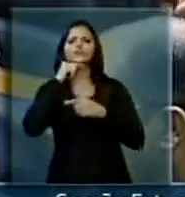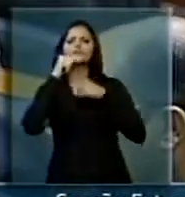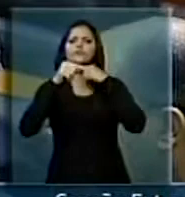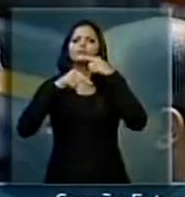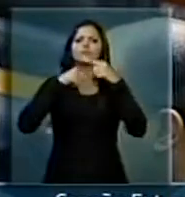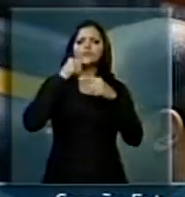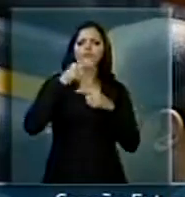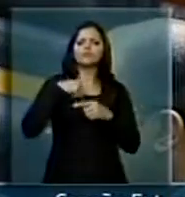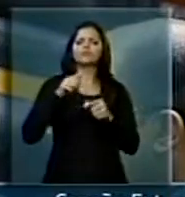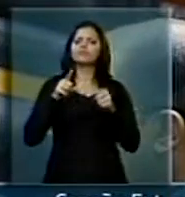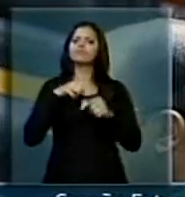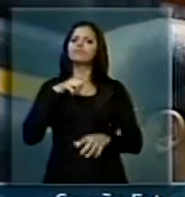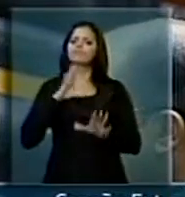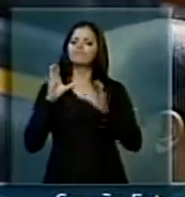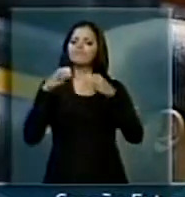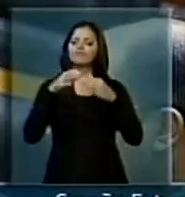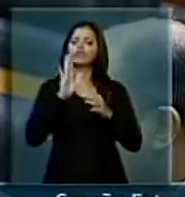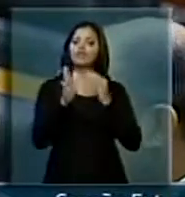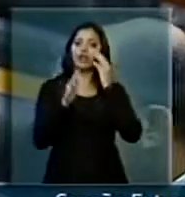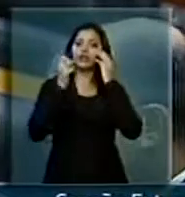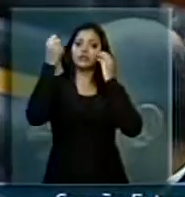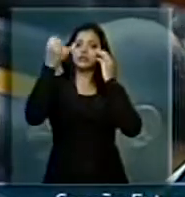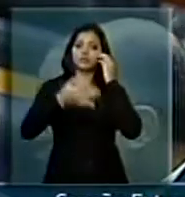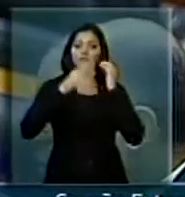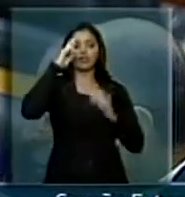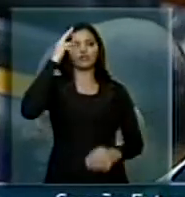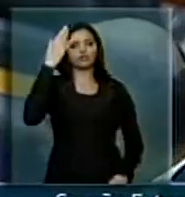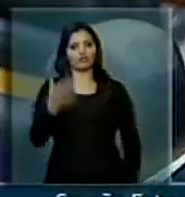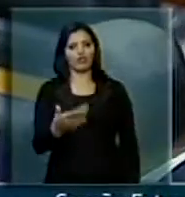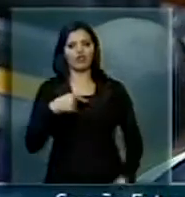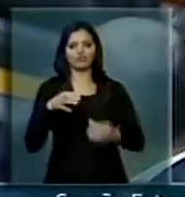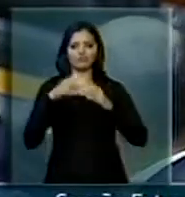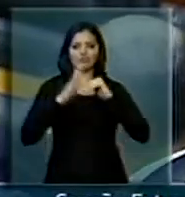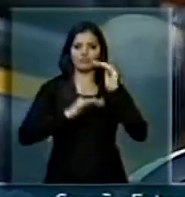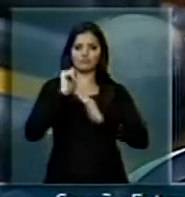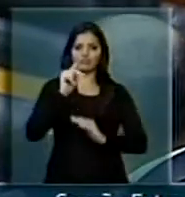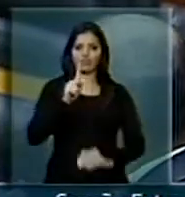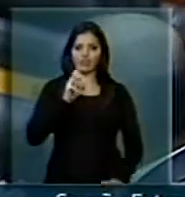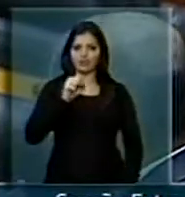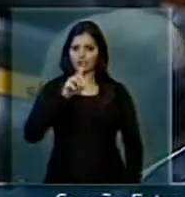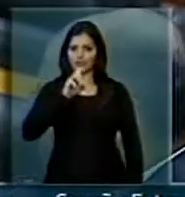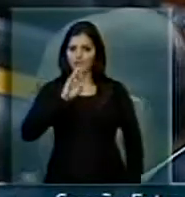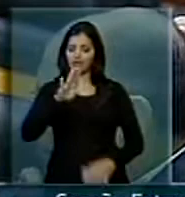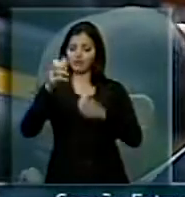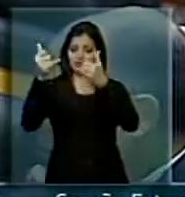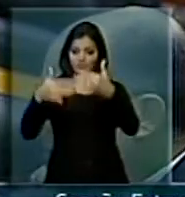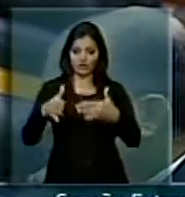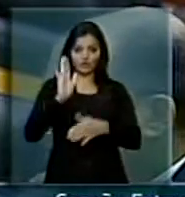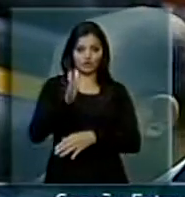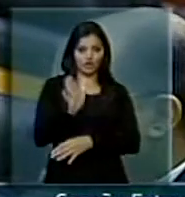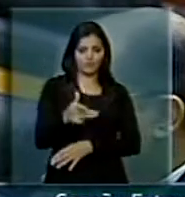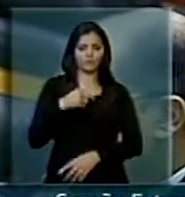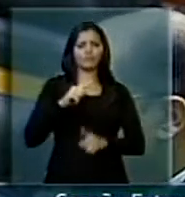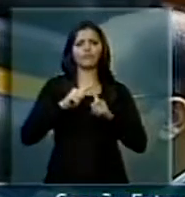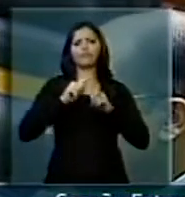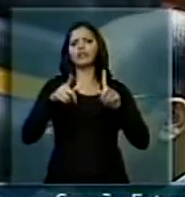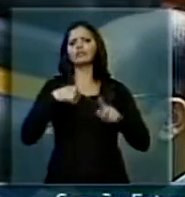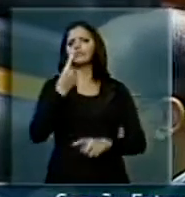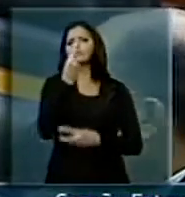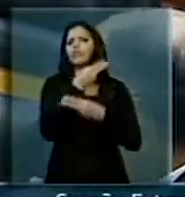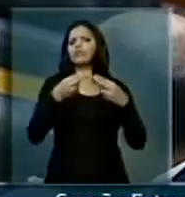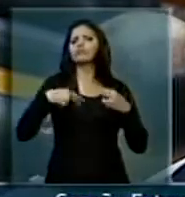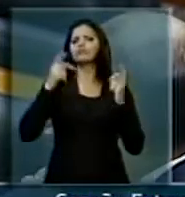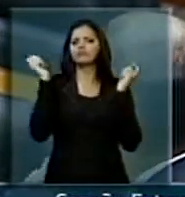uma boa parte já foi esclarecida por Vossa Excelência para a bancada do PSDB, mas existe um caso aqui que eu acho que Vossa